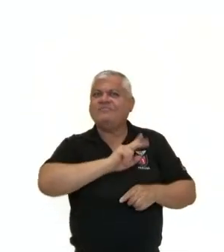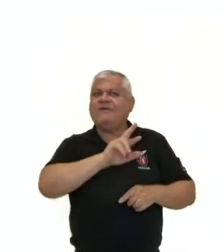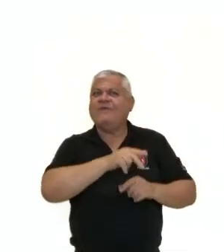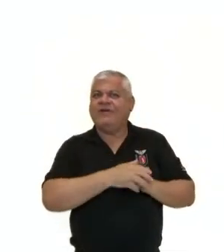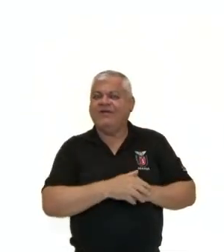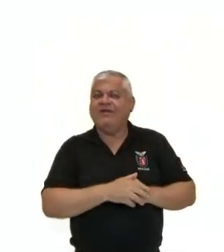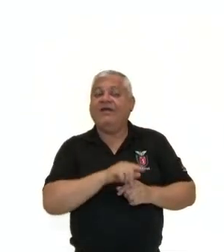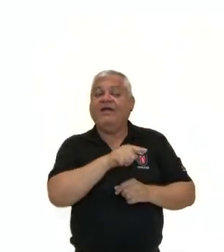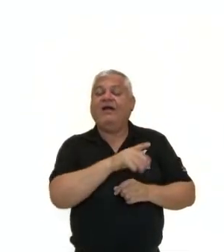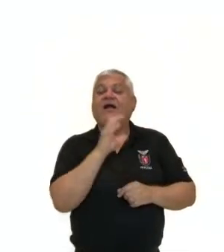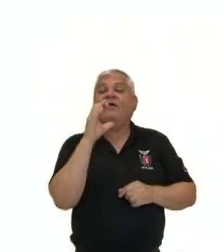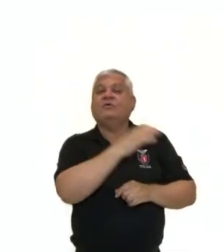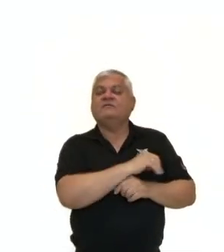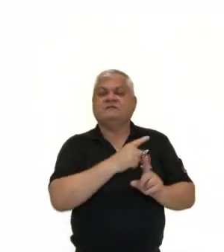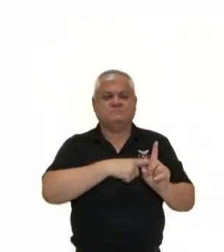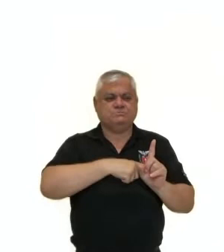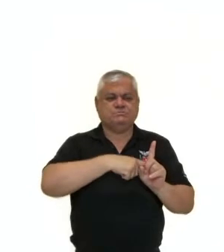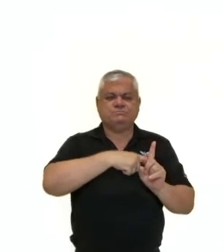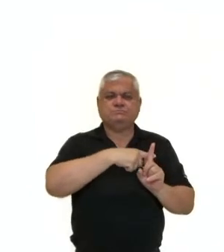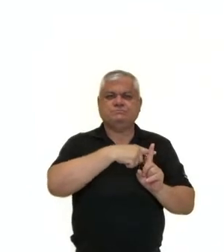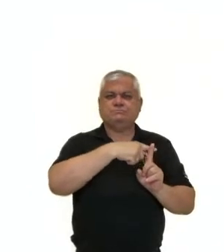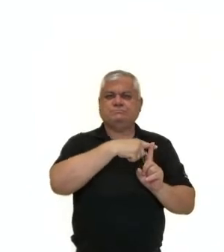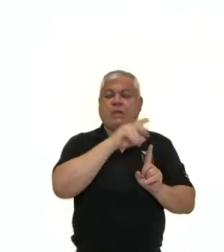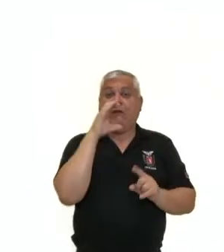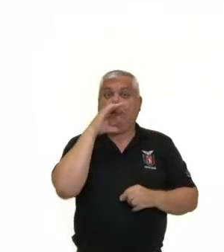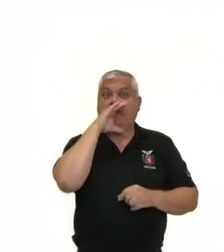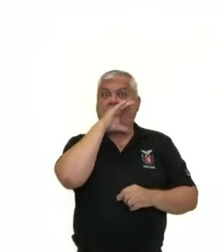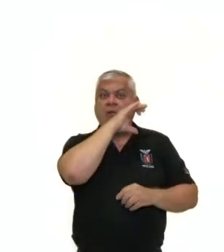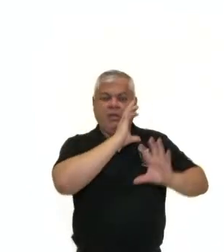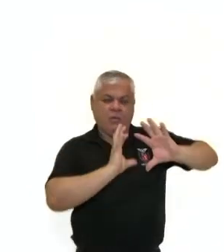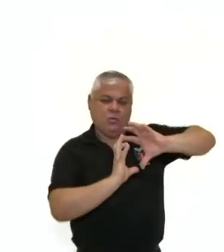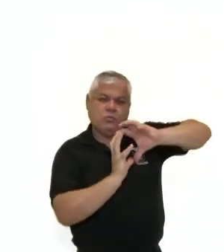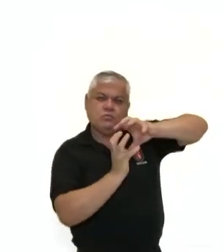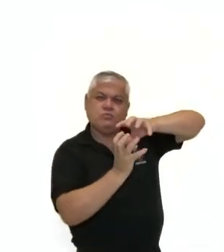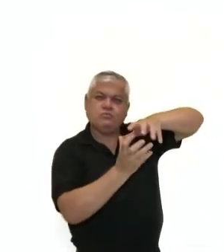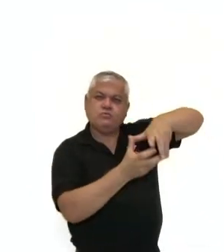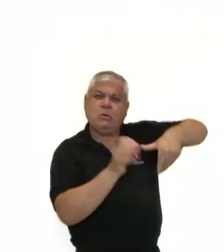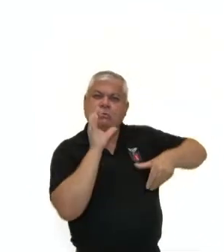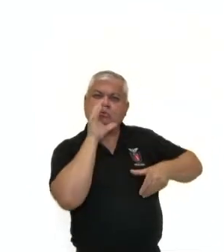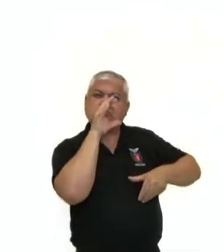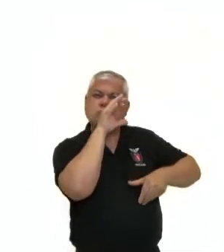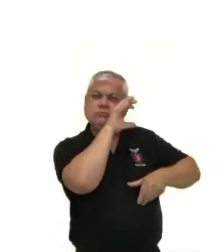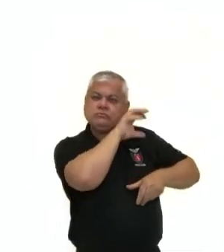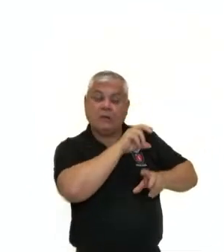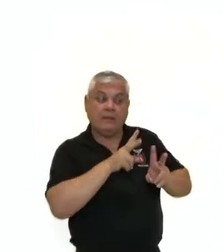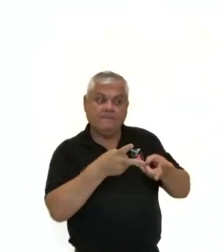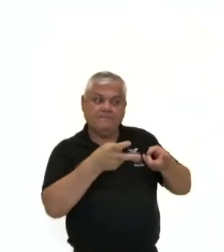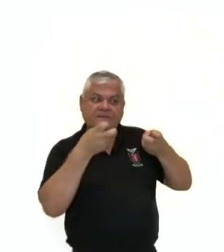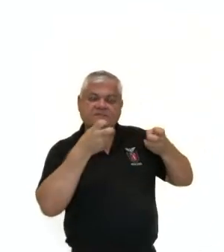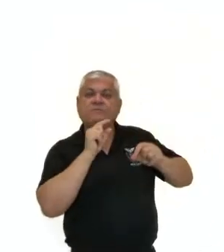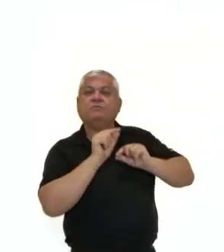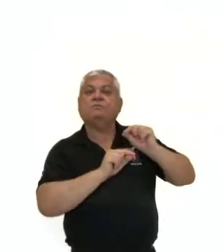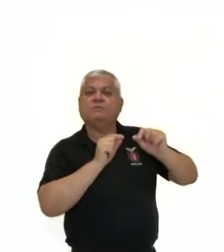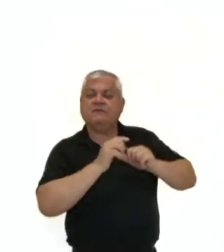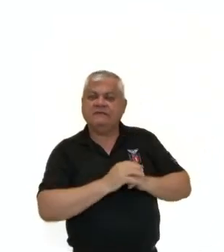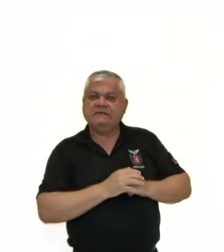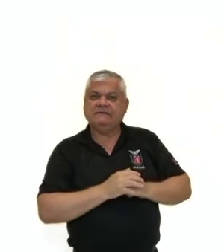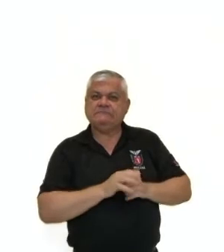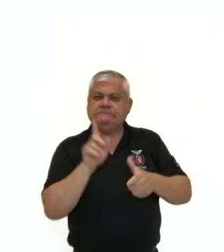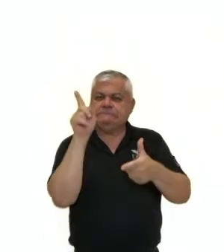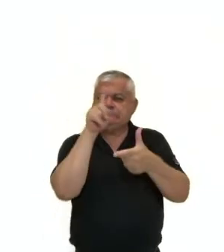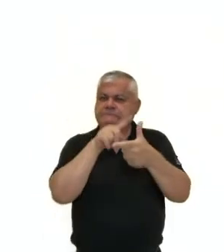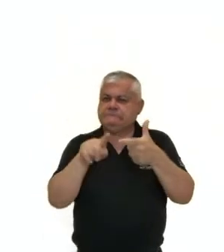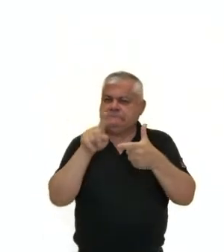provocar o aquecimento global as nações calcados na exportação petrolífera perceberam se em uma encruzilhada